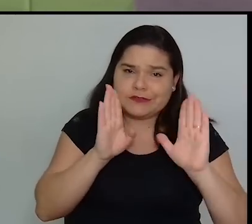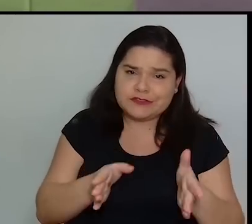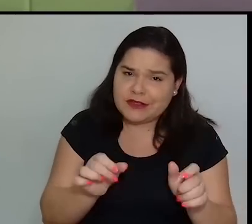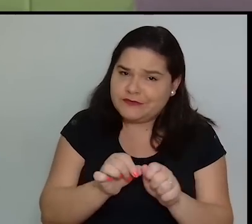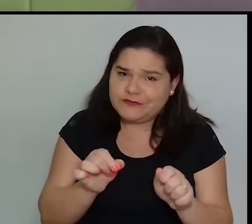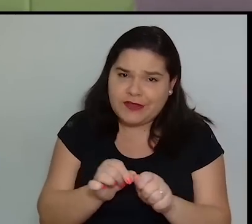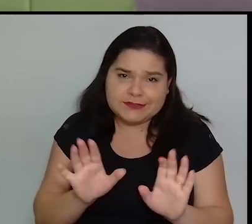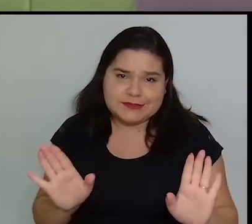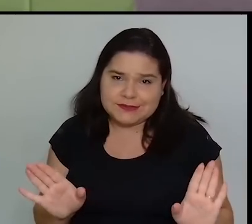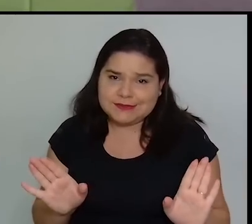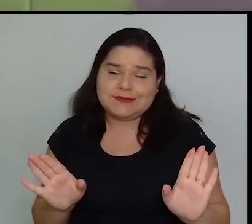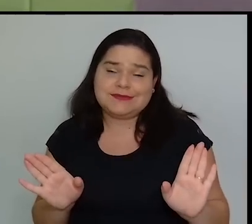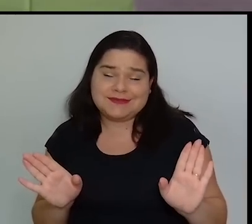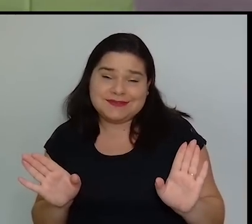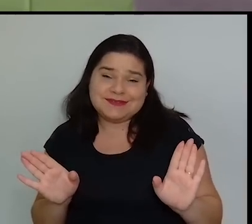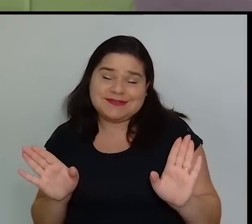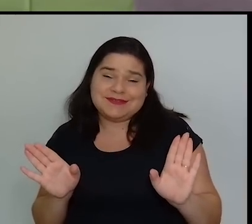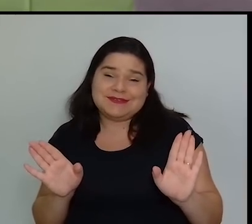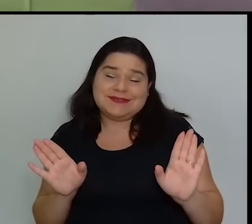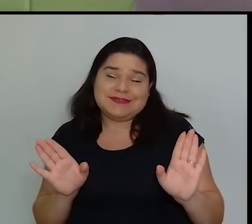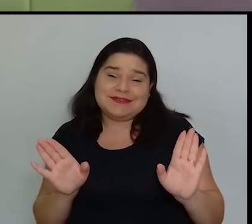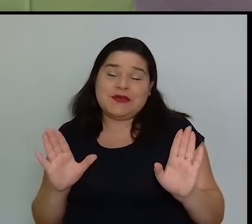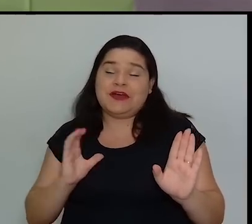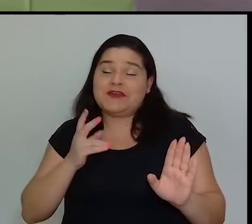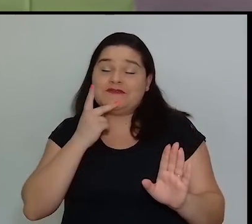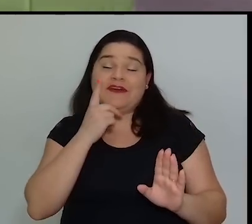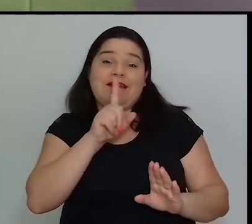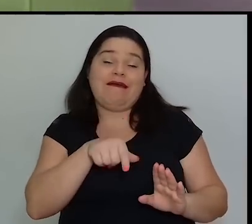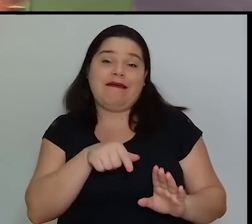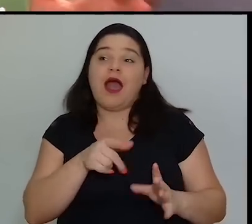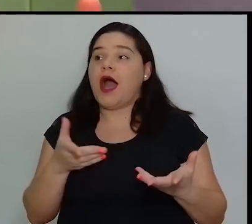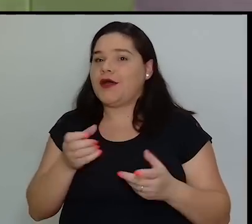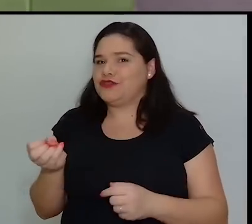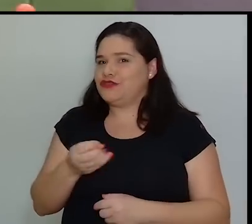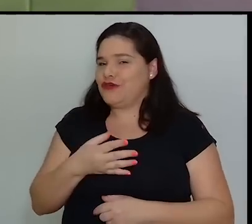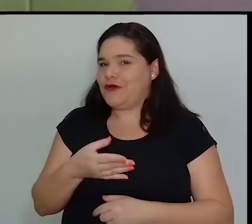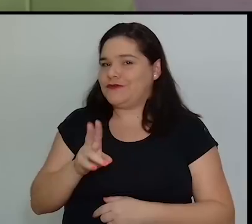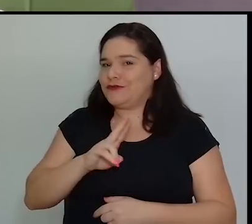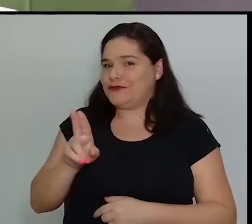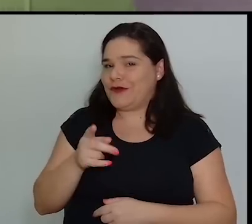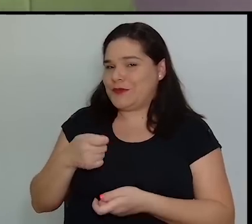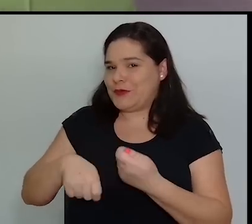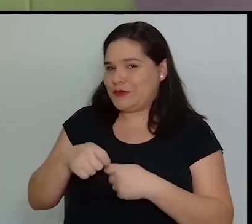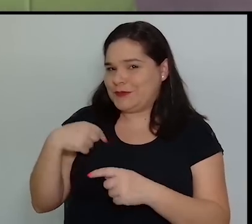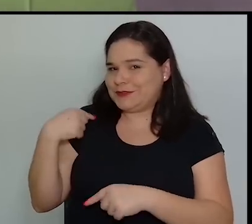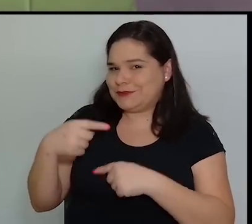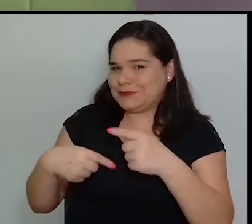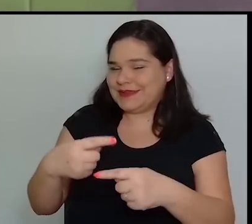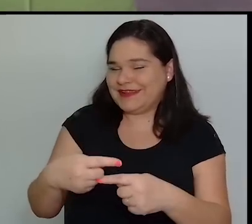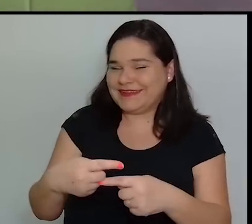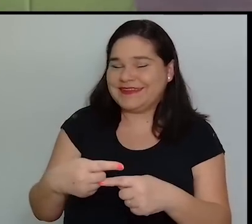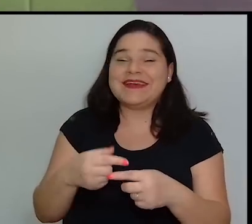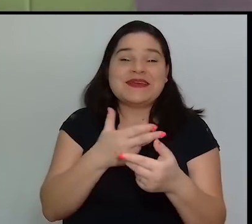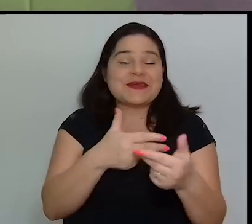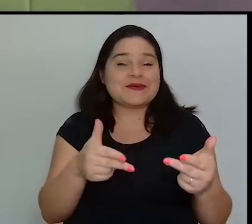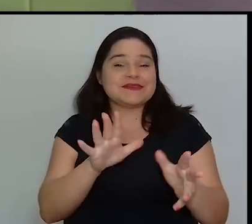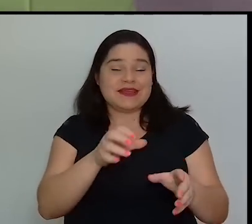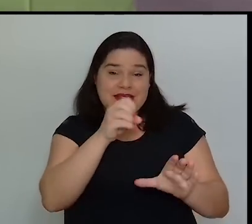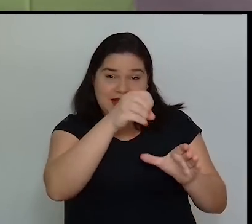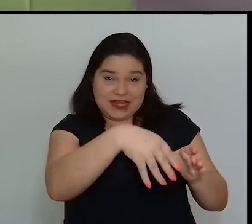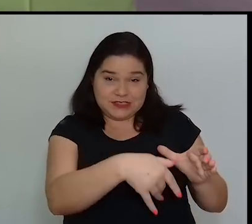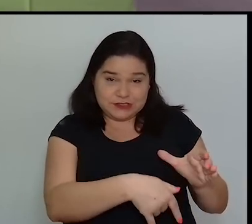templo da favela sempre teve agora chamei economia é transformar aquilo que é para o lixo